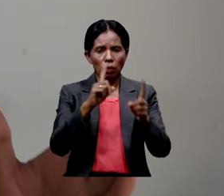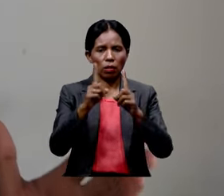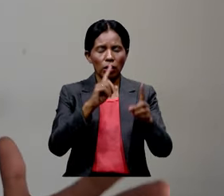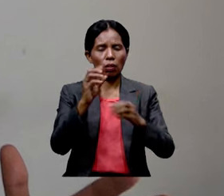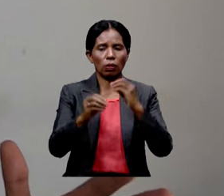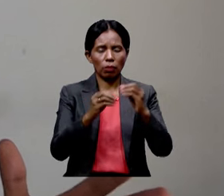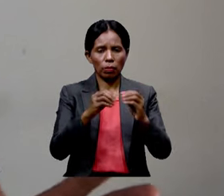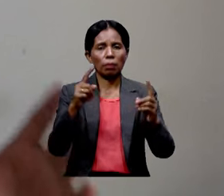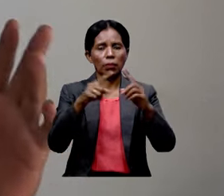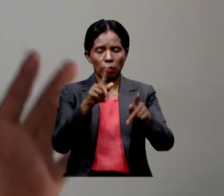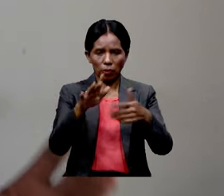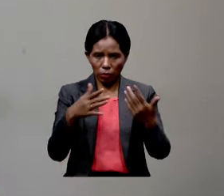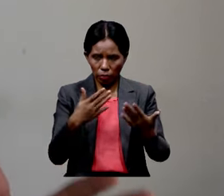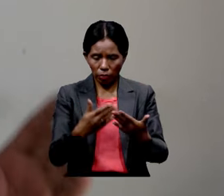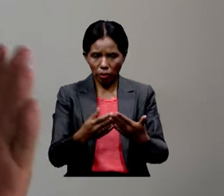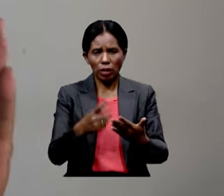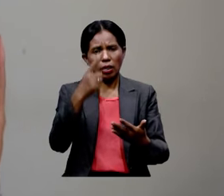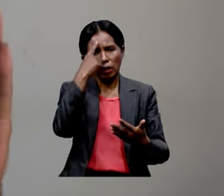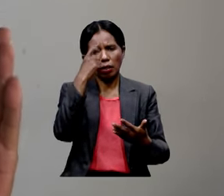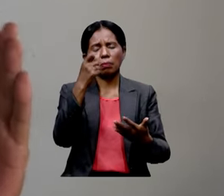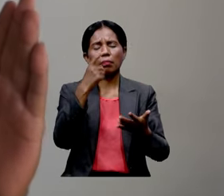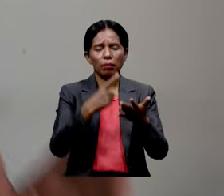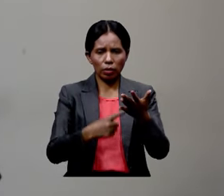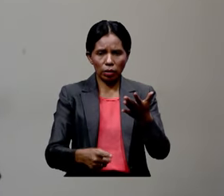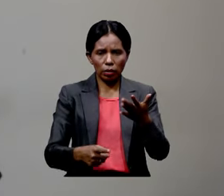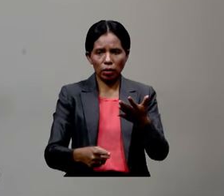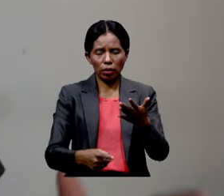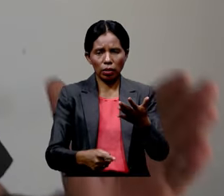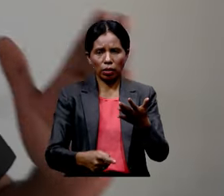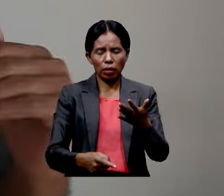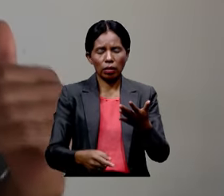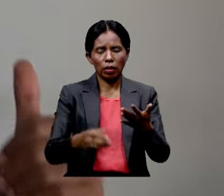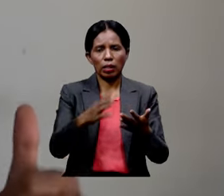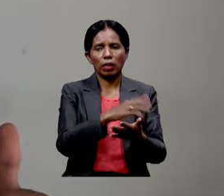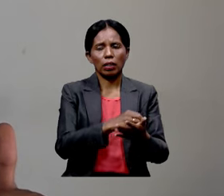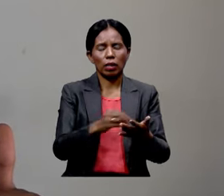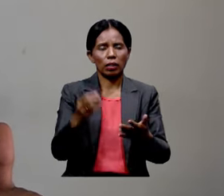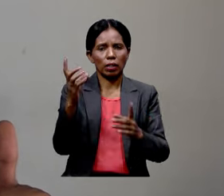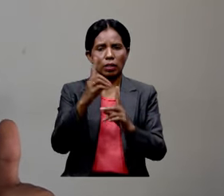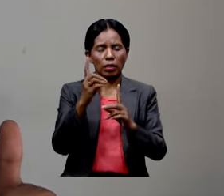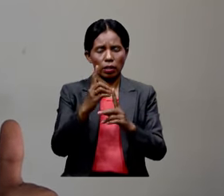baixo sociedade toma, razão saída maca carig até a data, né, iha centro sira iha